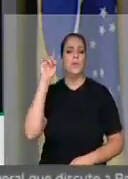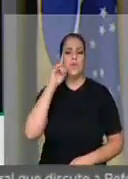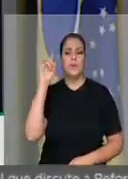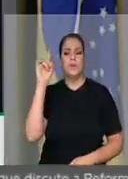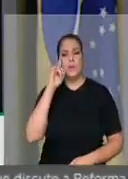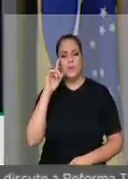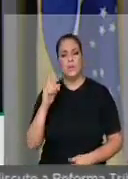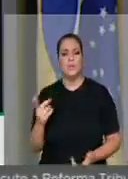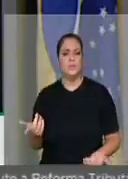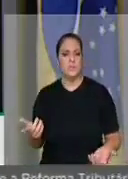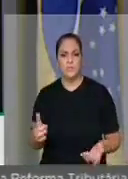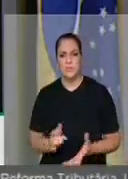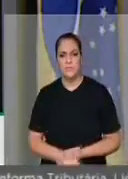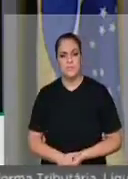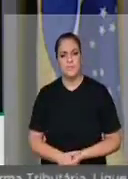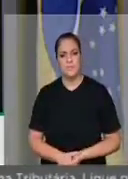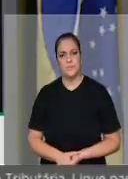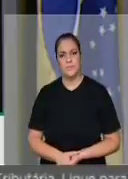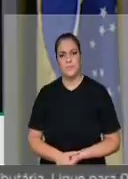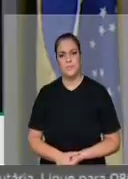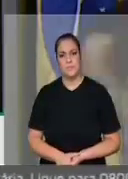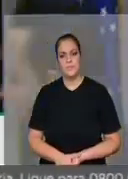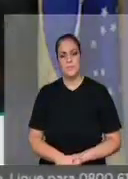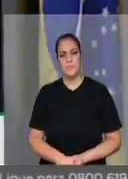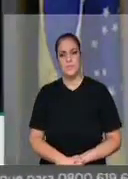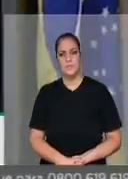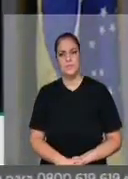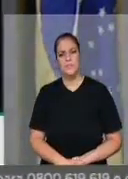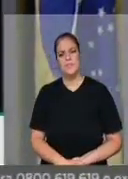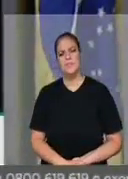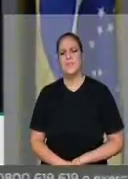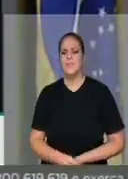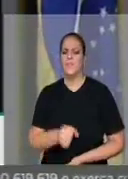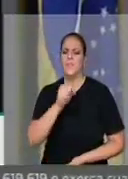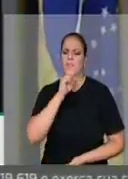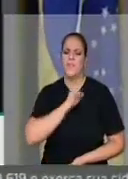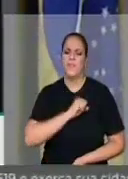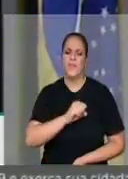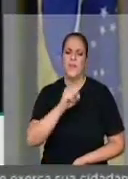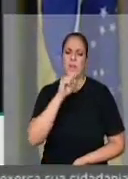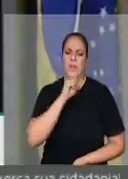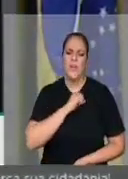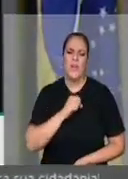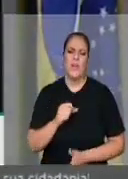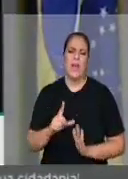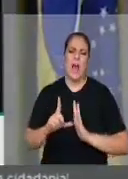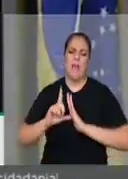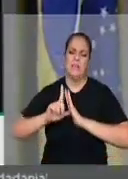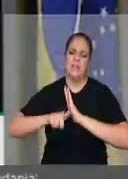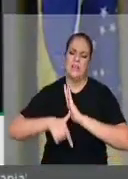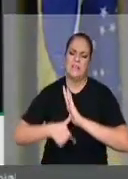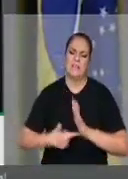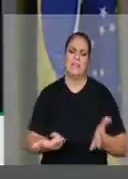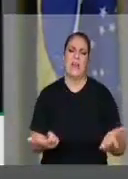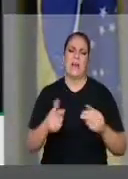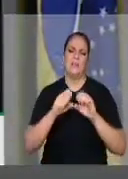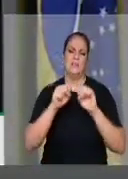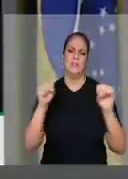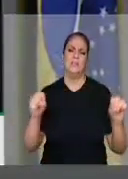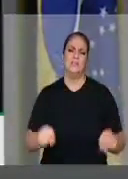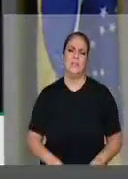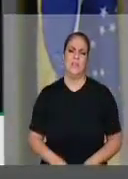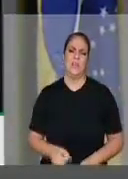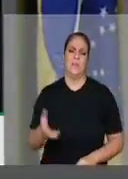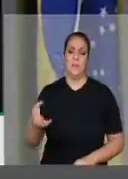nem tira a nota. Então, esse sistema arcaico pode ser mudado com o que o doutor